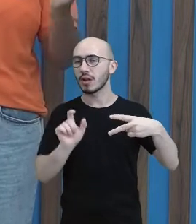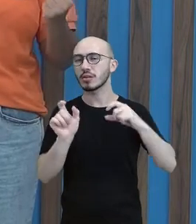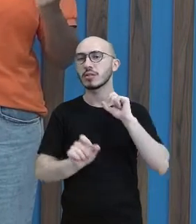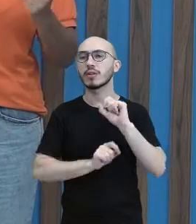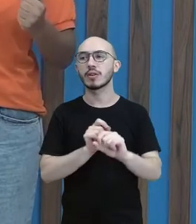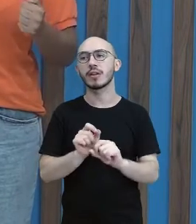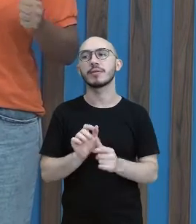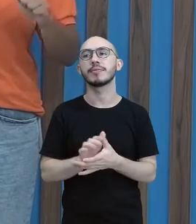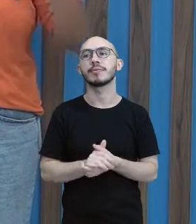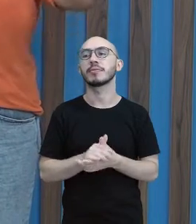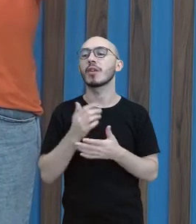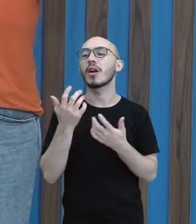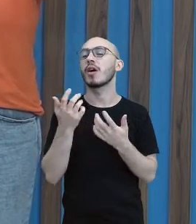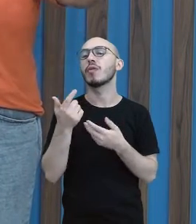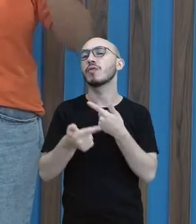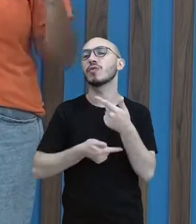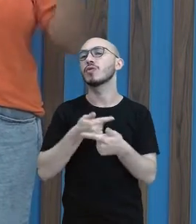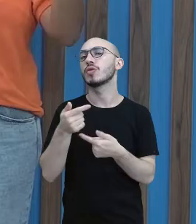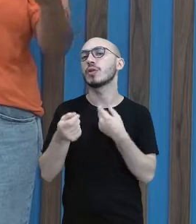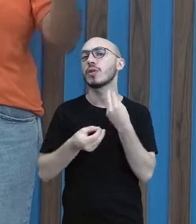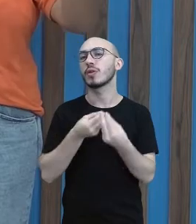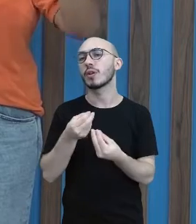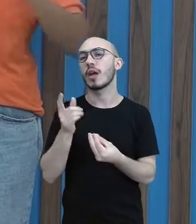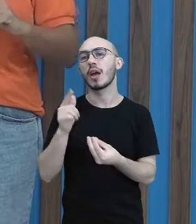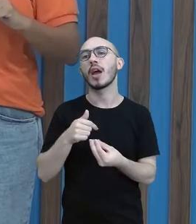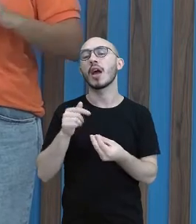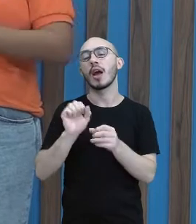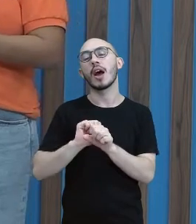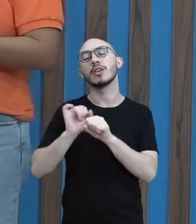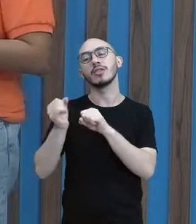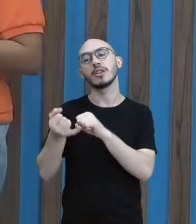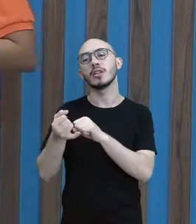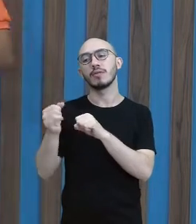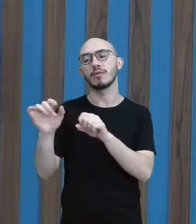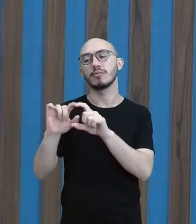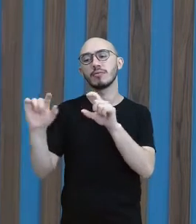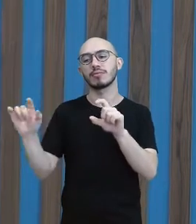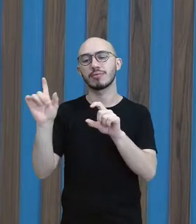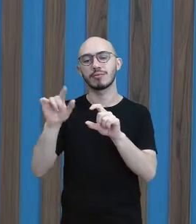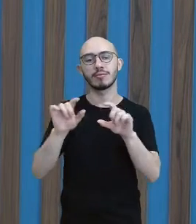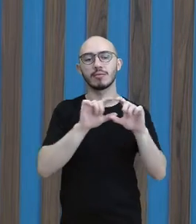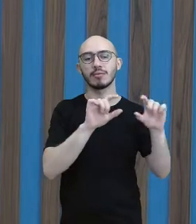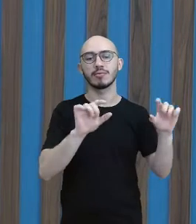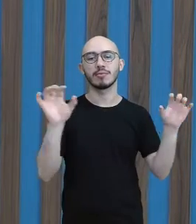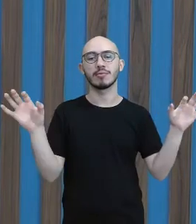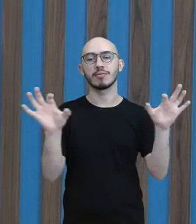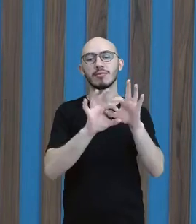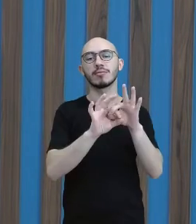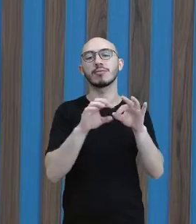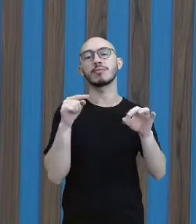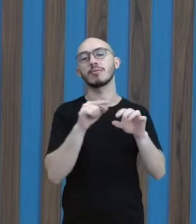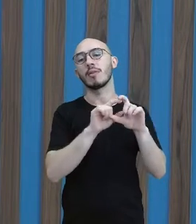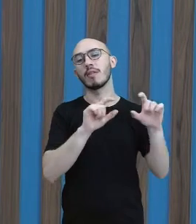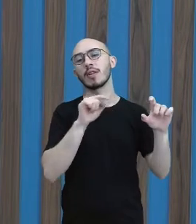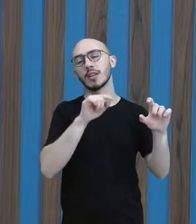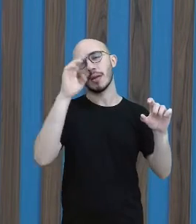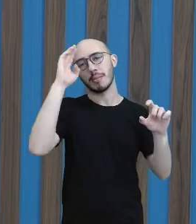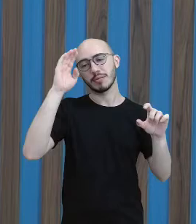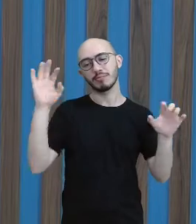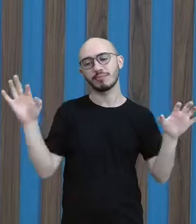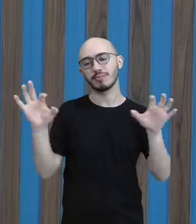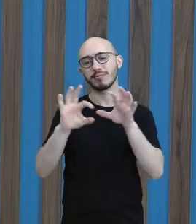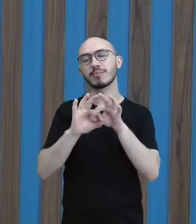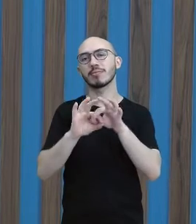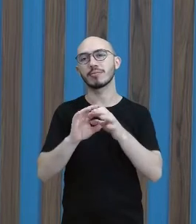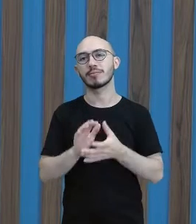funcionam como um adjetivo da principal. Então, veja, que herdara da mãe vai